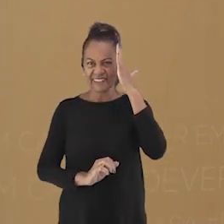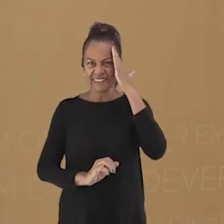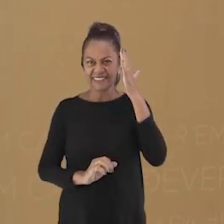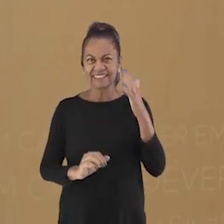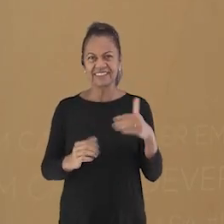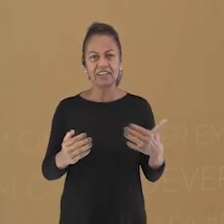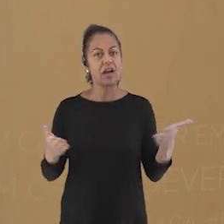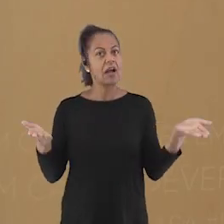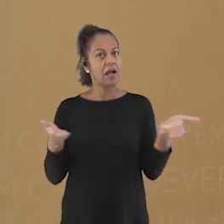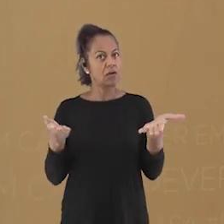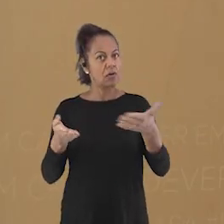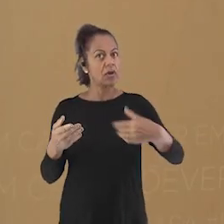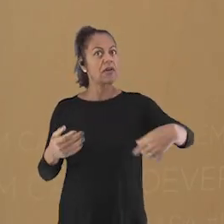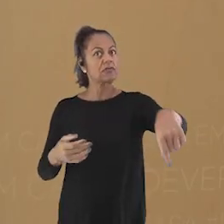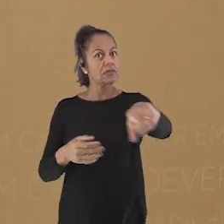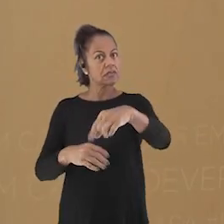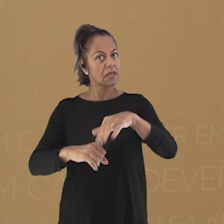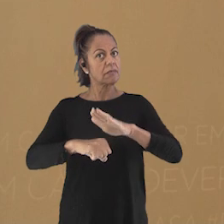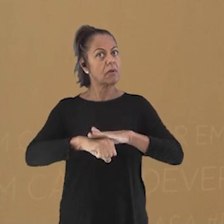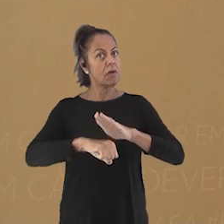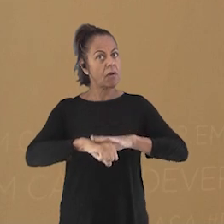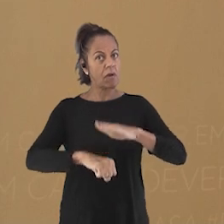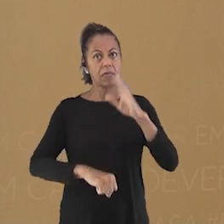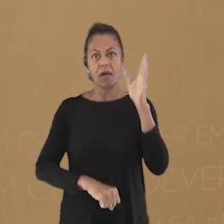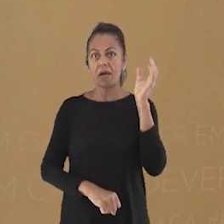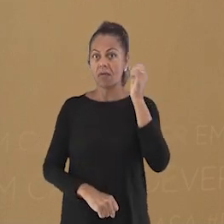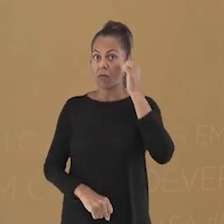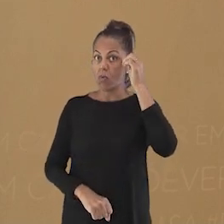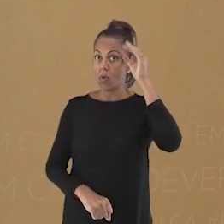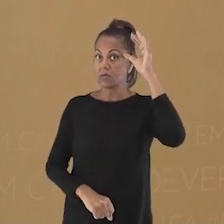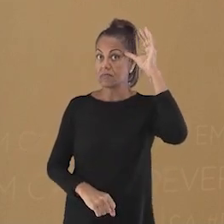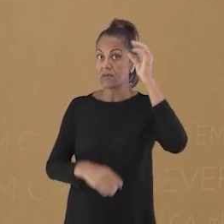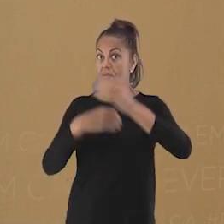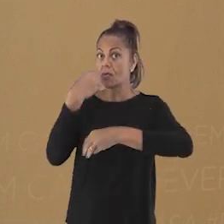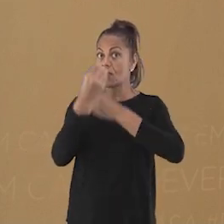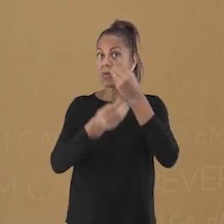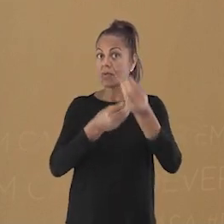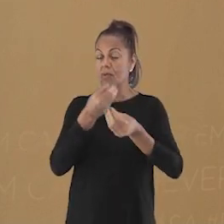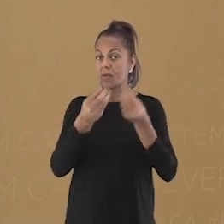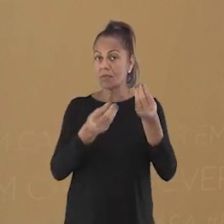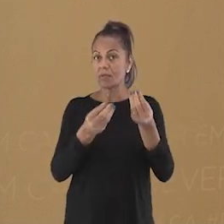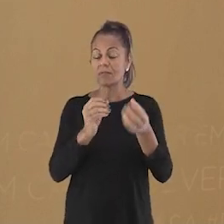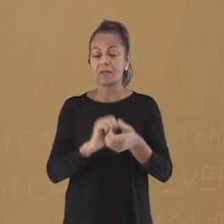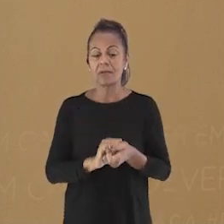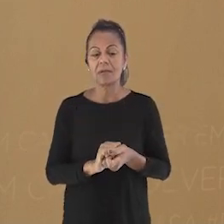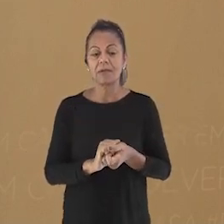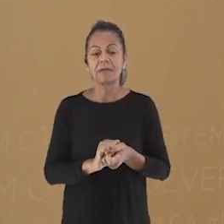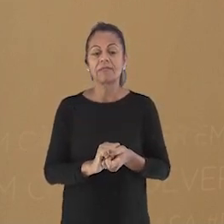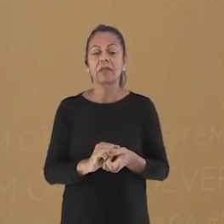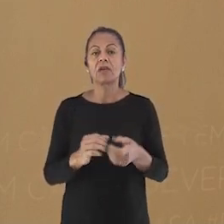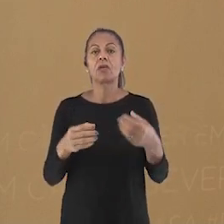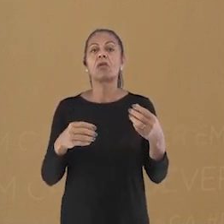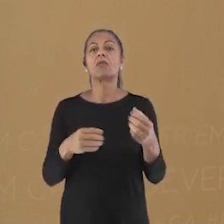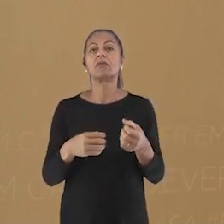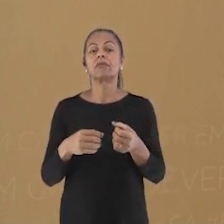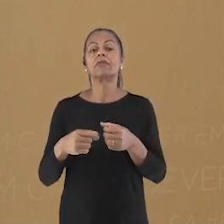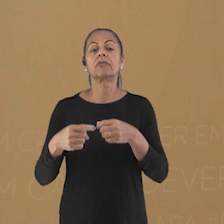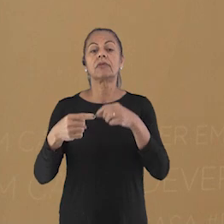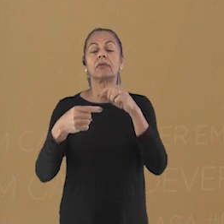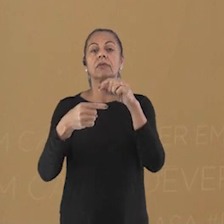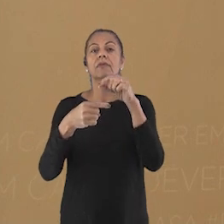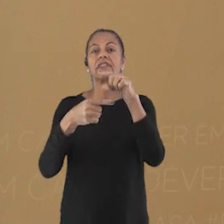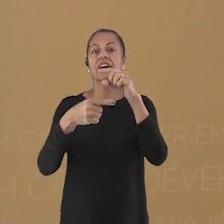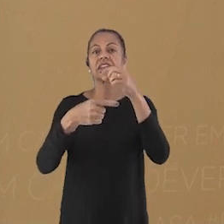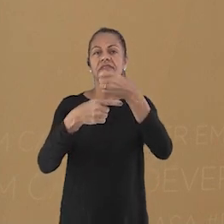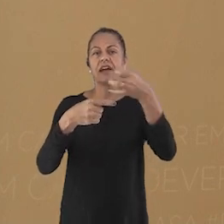sua vez de testar os seus conhecimentos. Eu vou dar 3 frações iniciais e vou dar um número para você